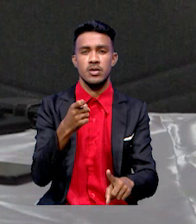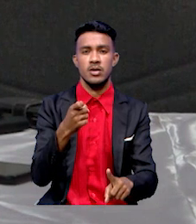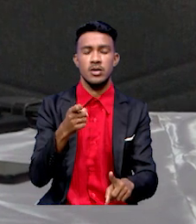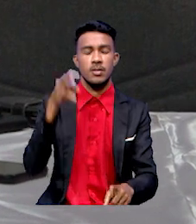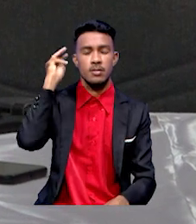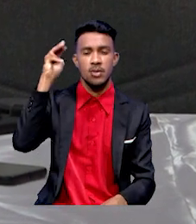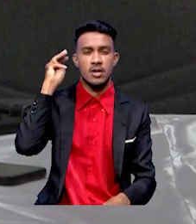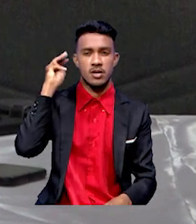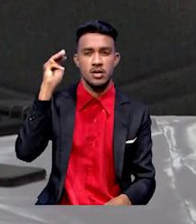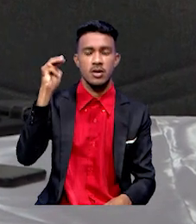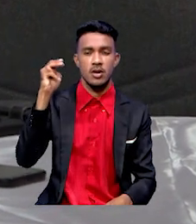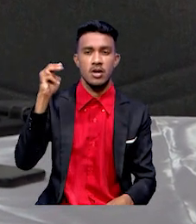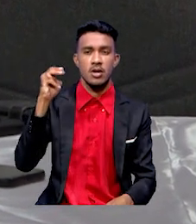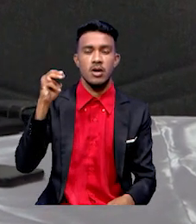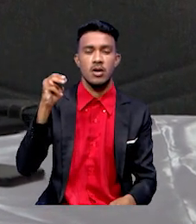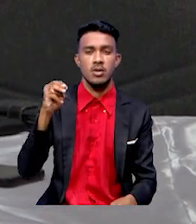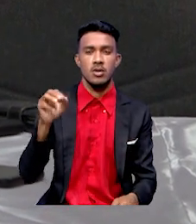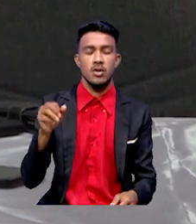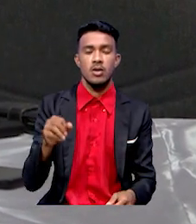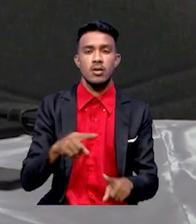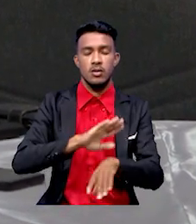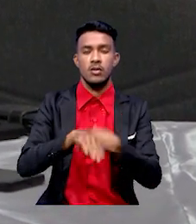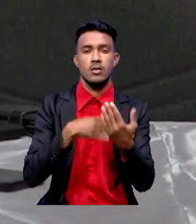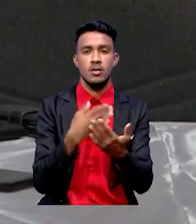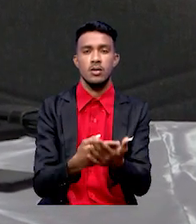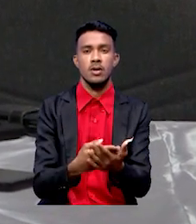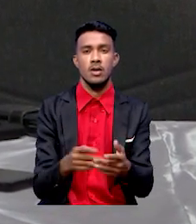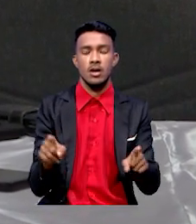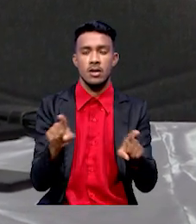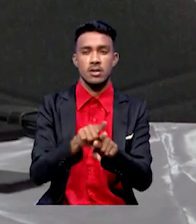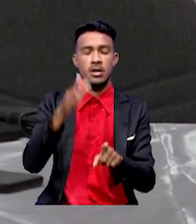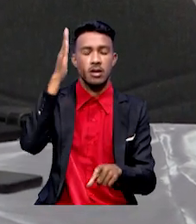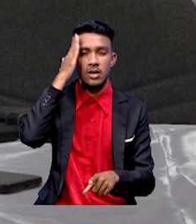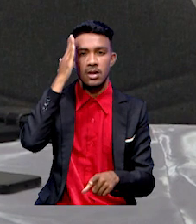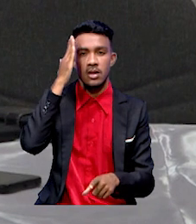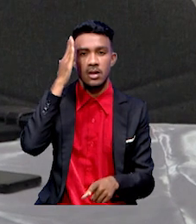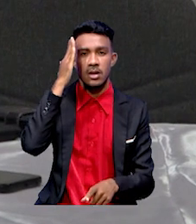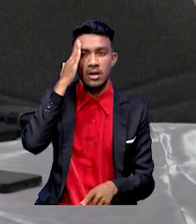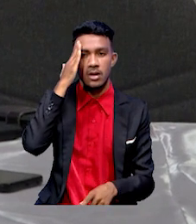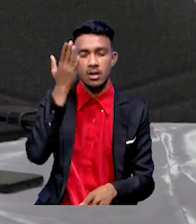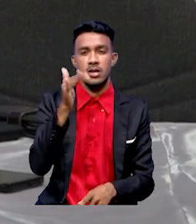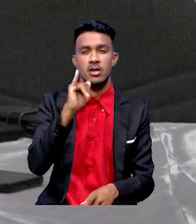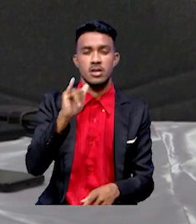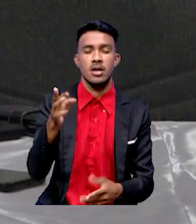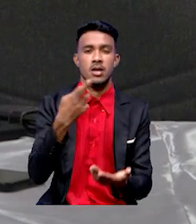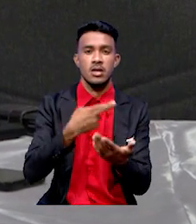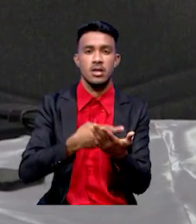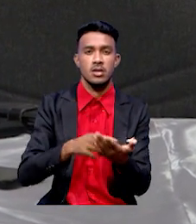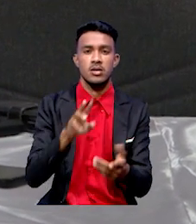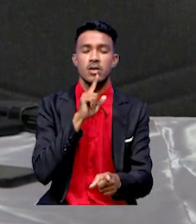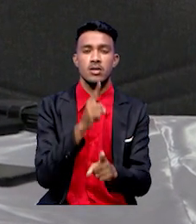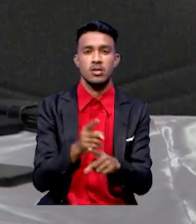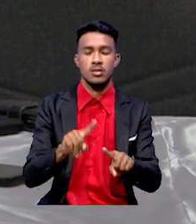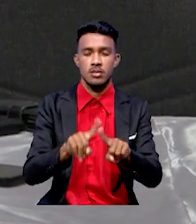Ministério do Ensino Superior. Mabe maca, portanto, reconhece o DUNI, cataca sira registro do DUNI,